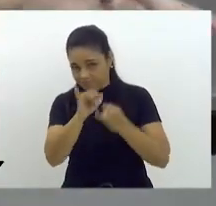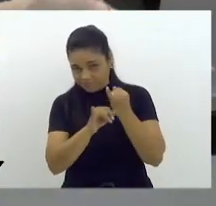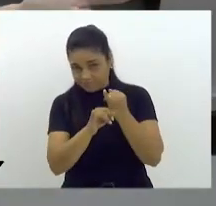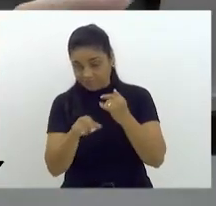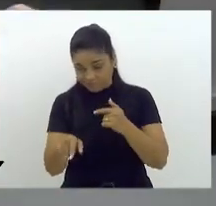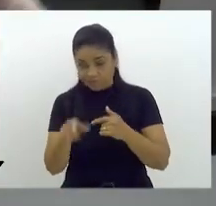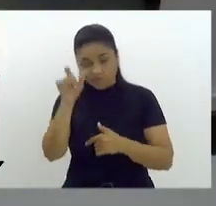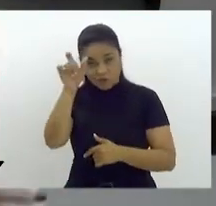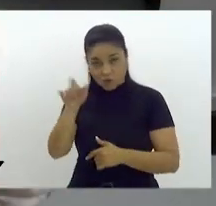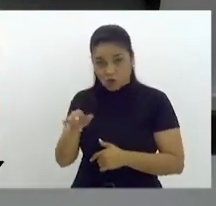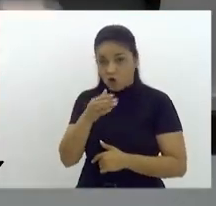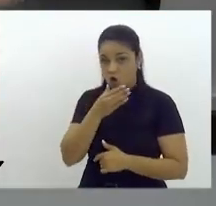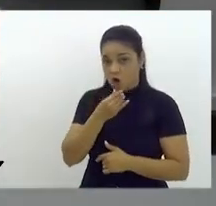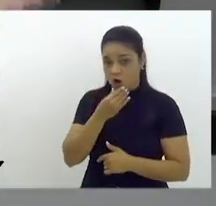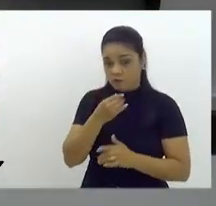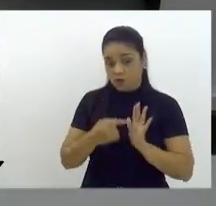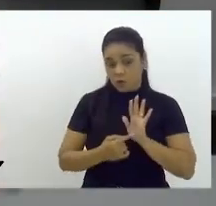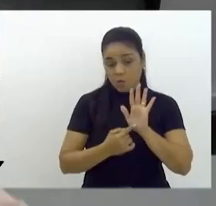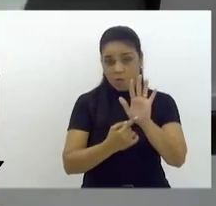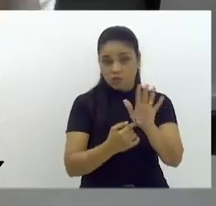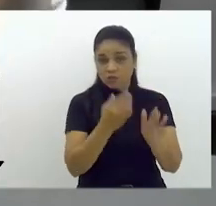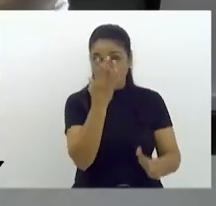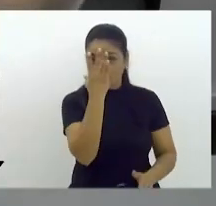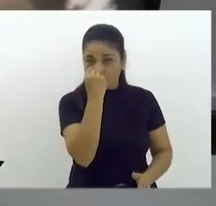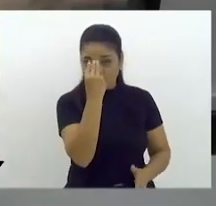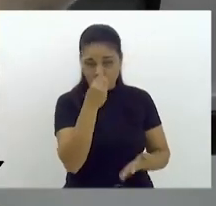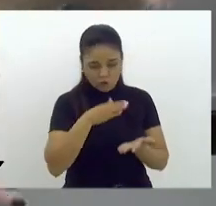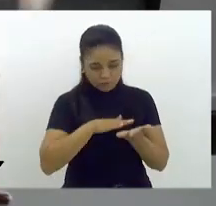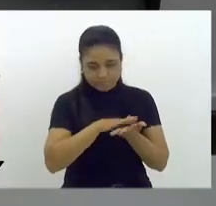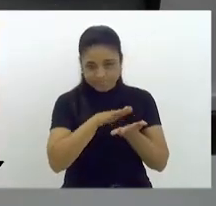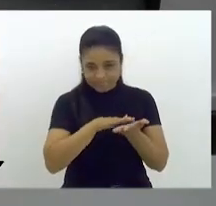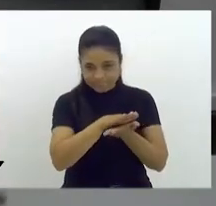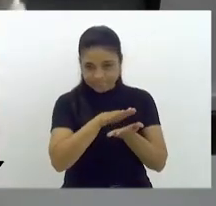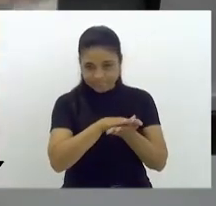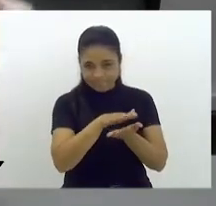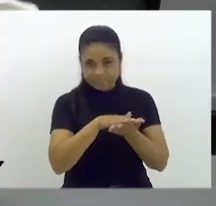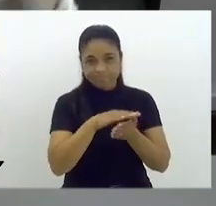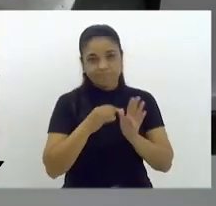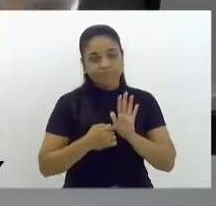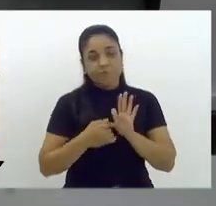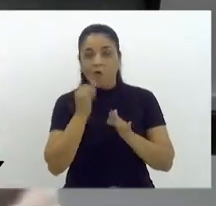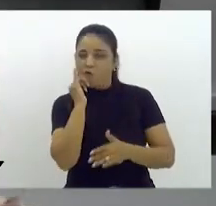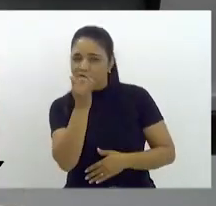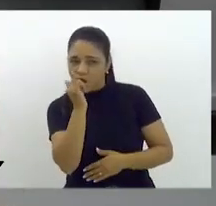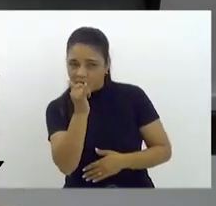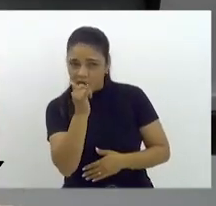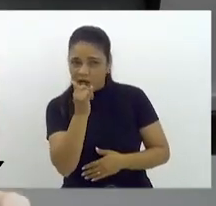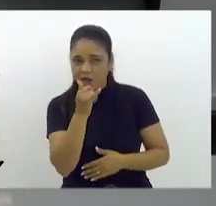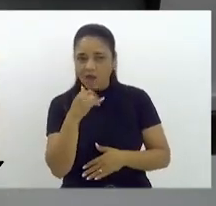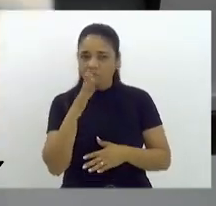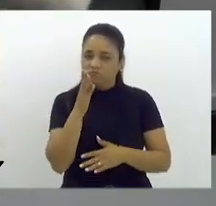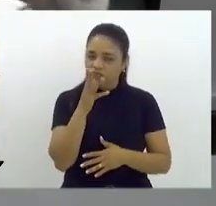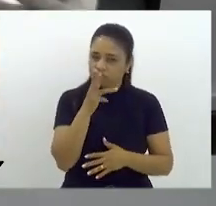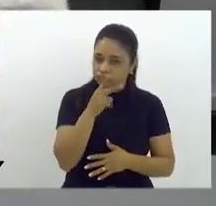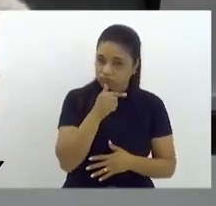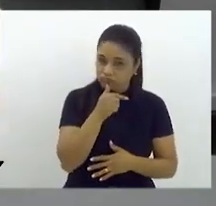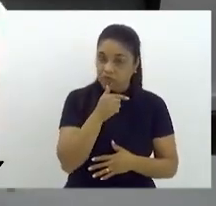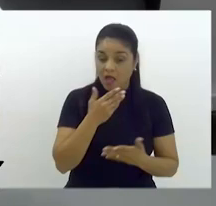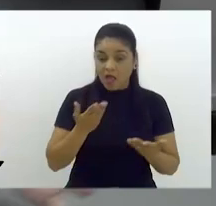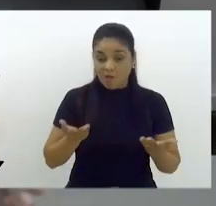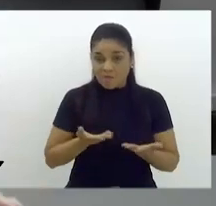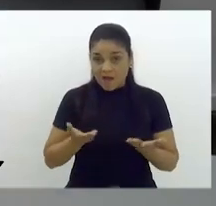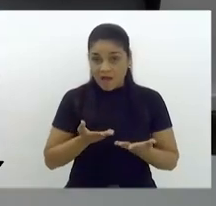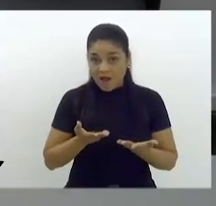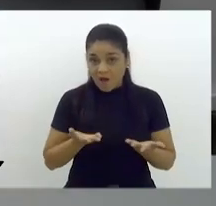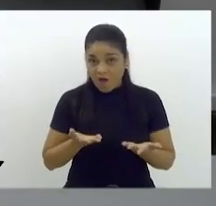teria que mostrar né fotos reveladas enfim para alguém ou falar a coisa ser muito mais lenta né Então imagina ele divulgar